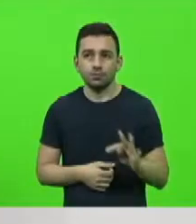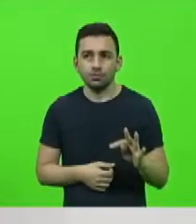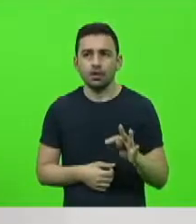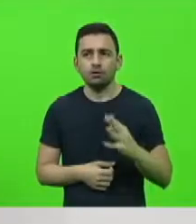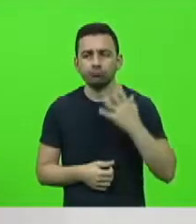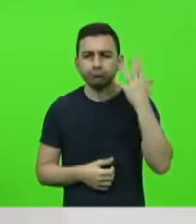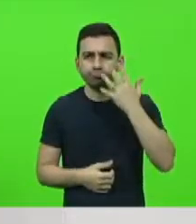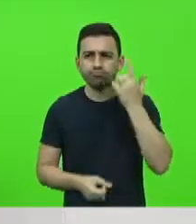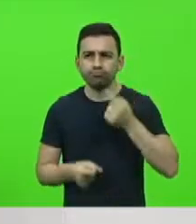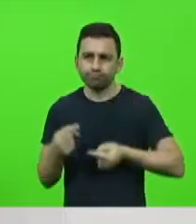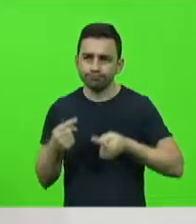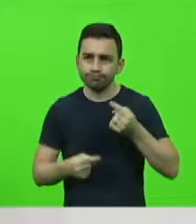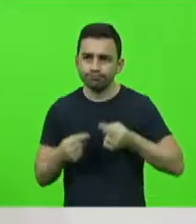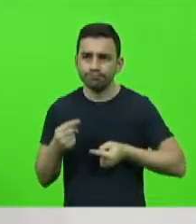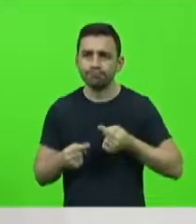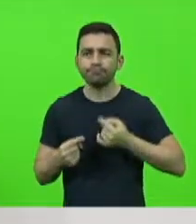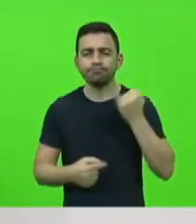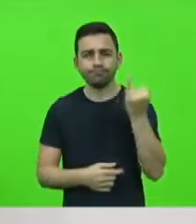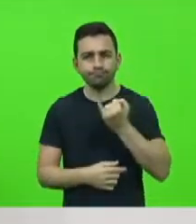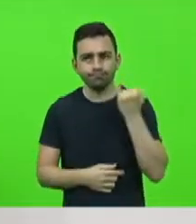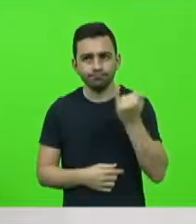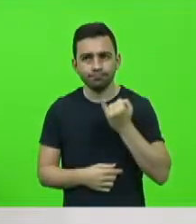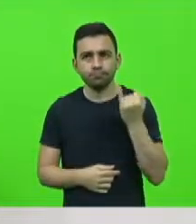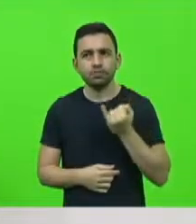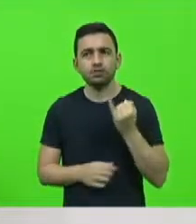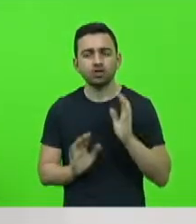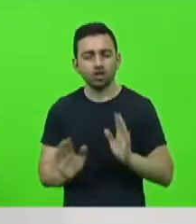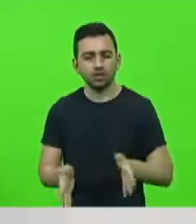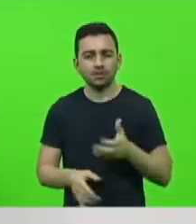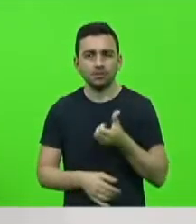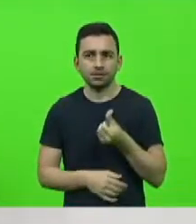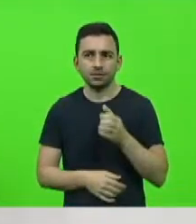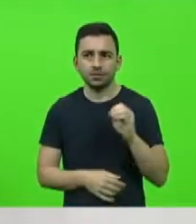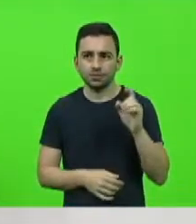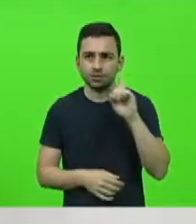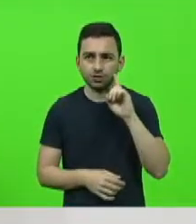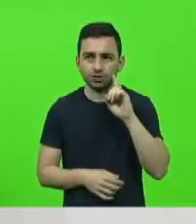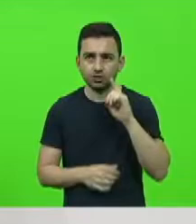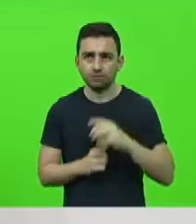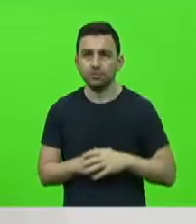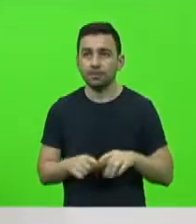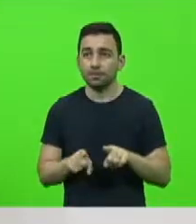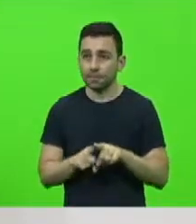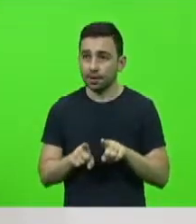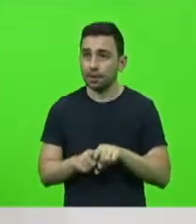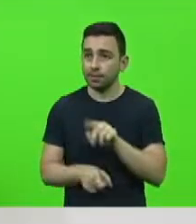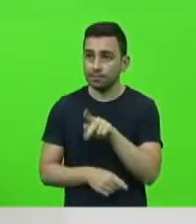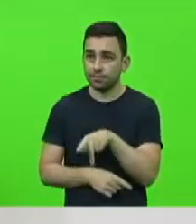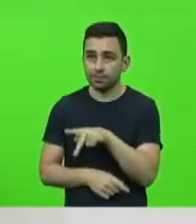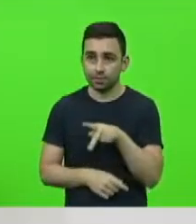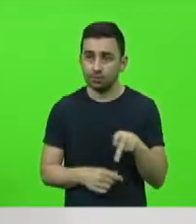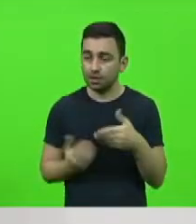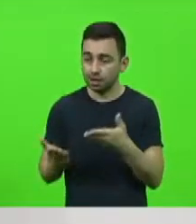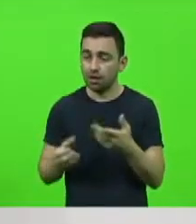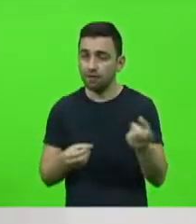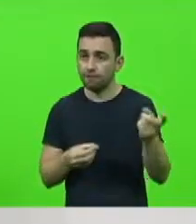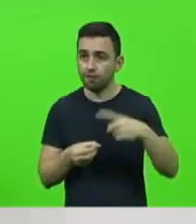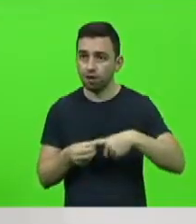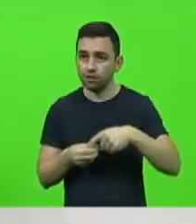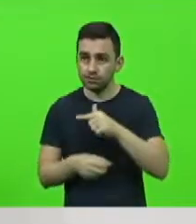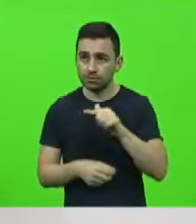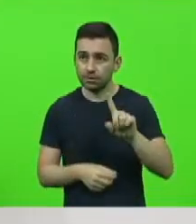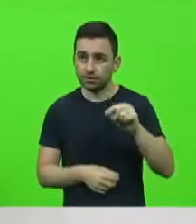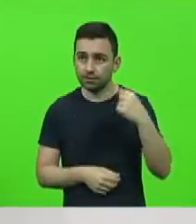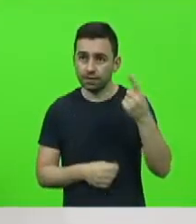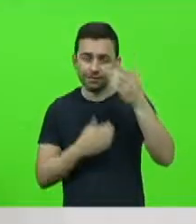debates que temos travado nesses 60 dias. Ao deputado estadual Padre Pedro Baldiceira, que retorna na semana que vem, nosso agradecimento